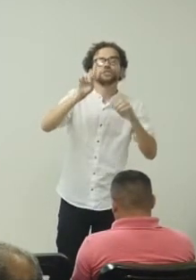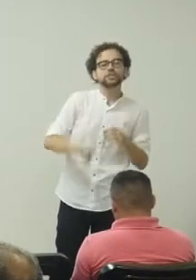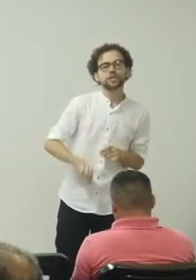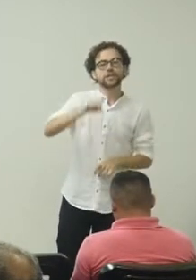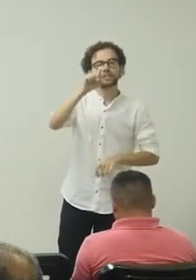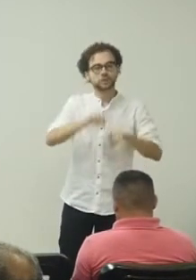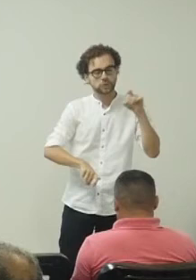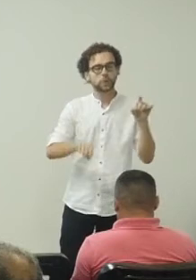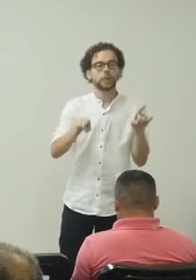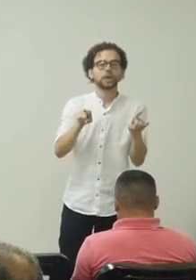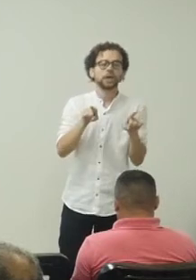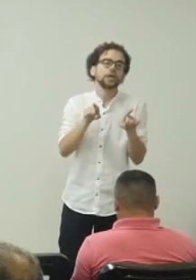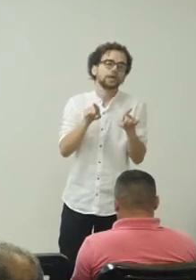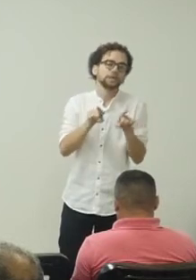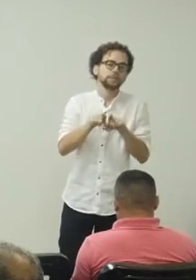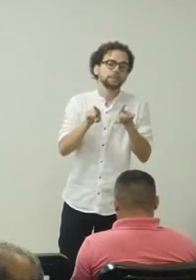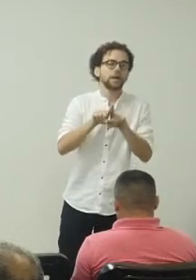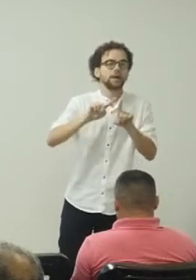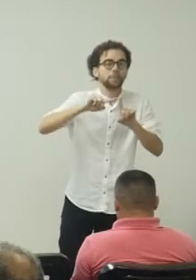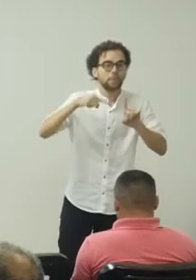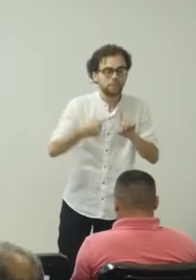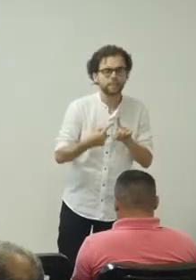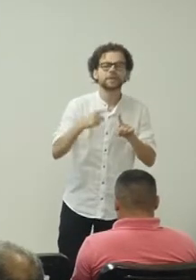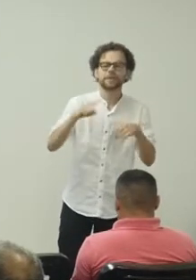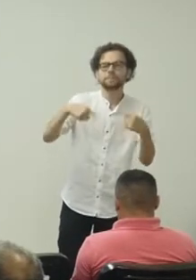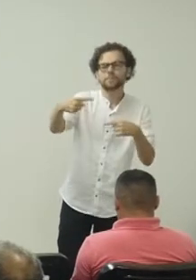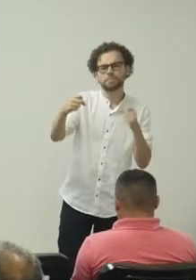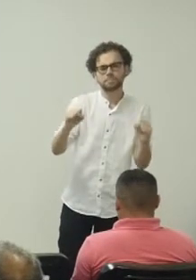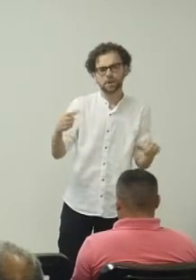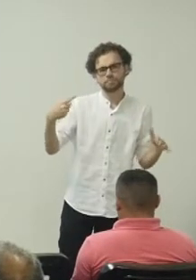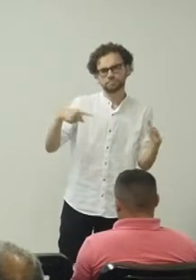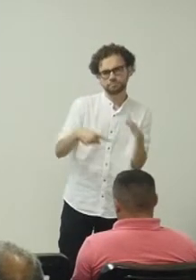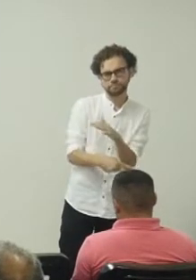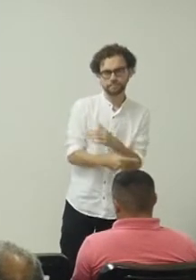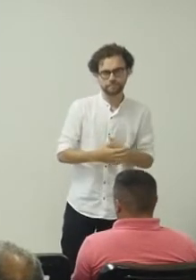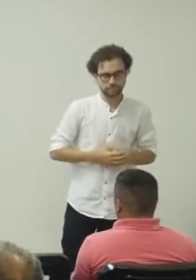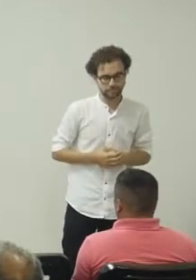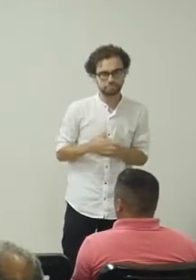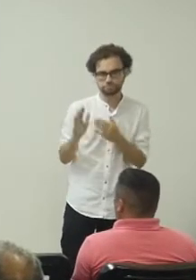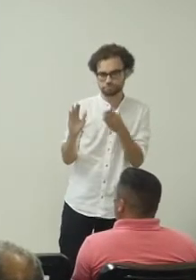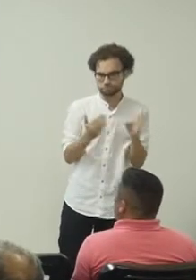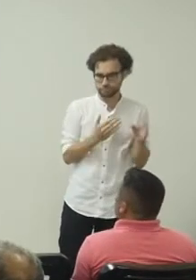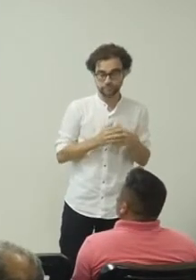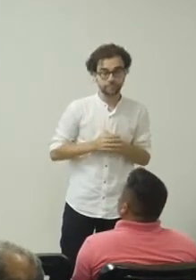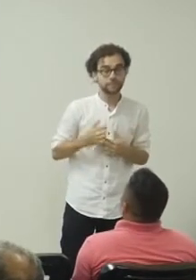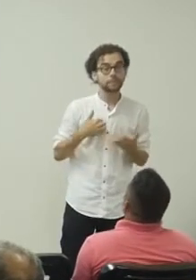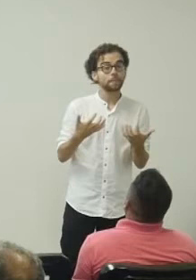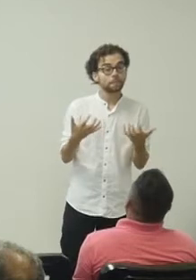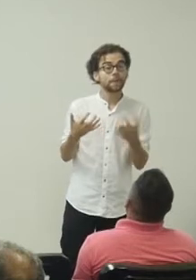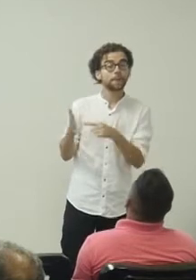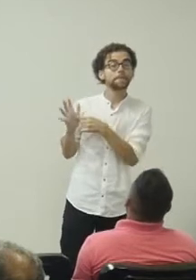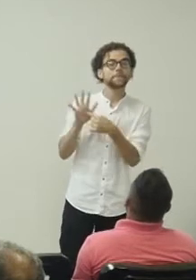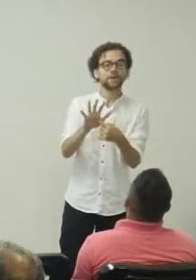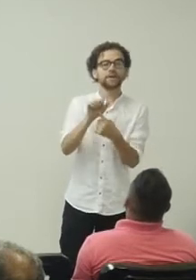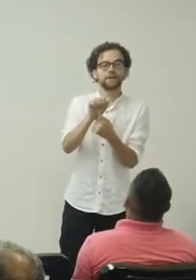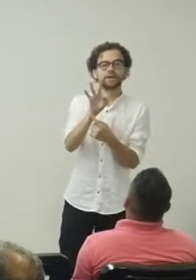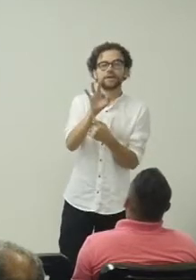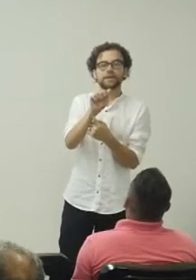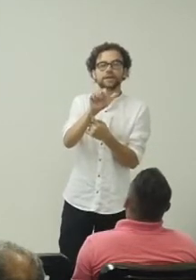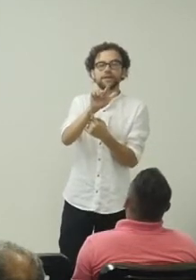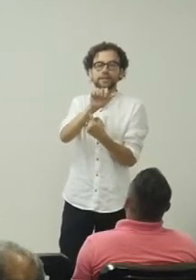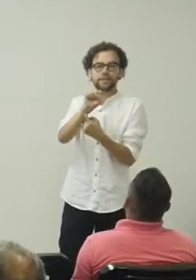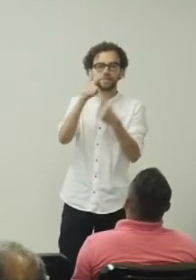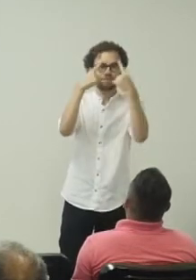reprodutivos. Né, qualquer coisa a gente também pode estar aprofundando depois. Pode passar, por favor. Eu quis trazer aqui o Atlas da Violência, que ele não vai